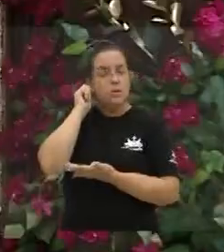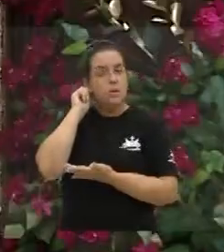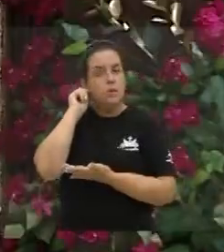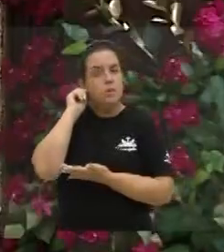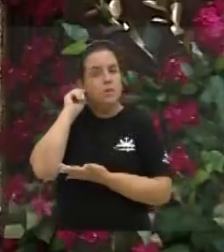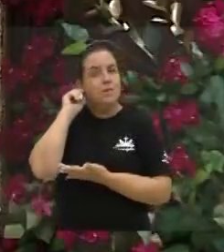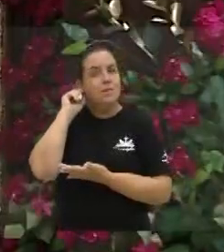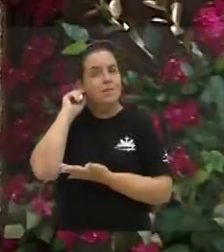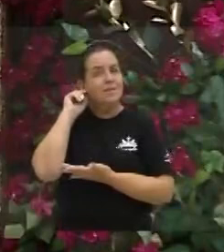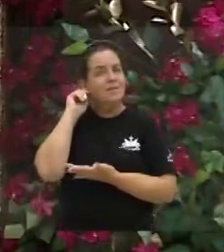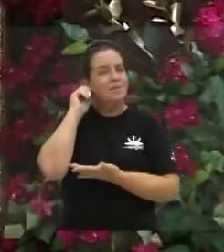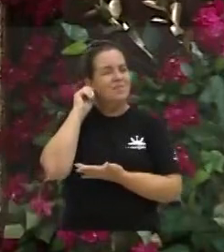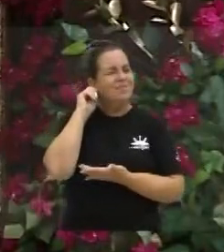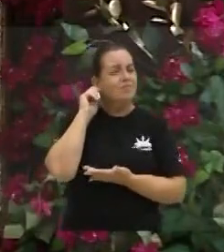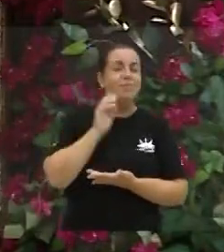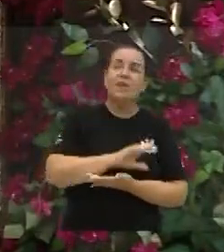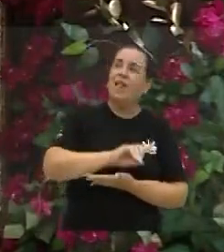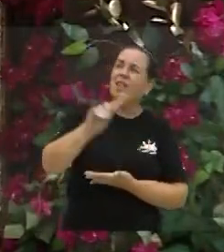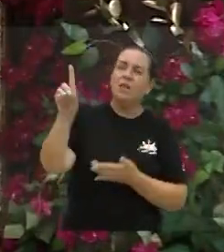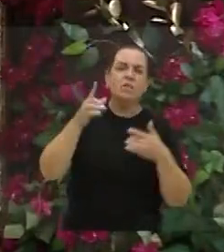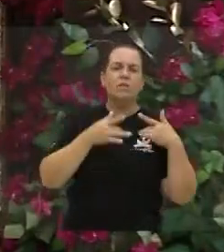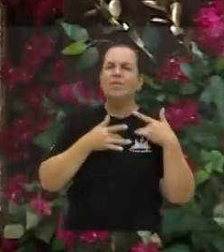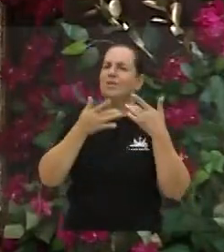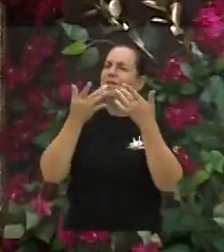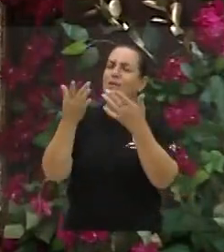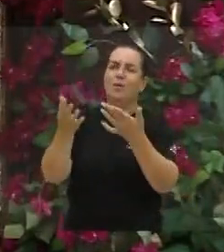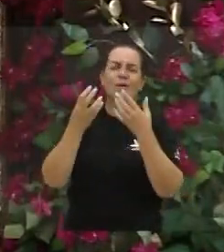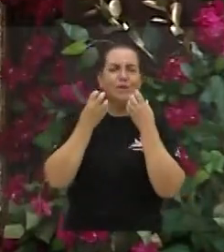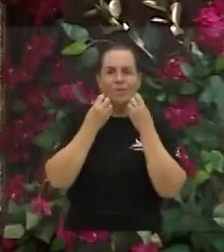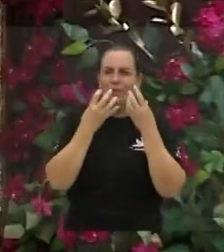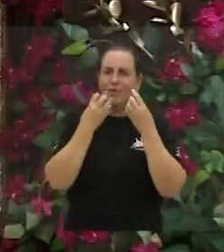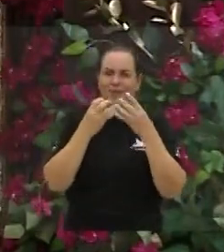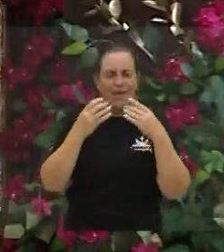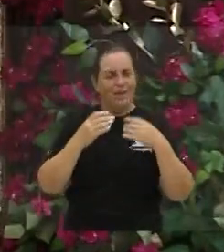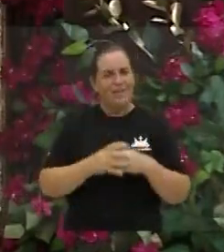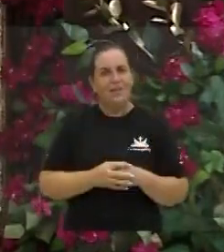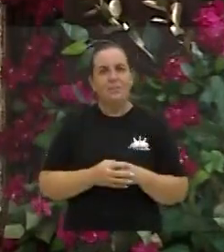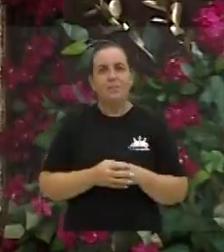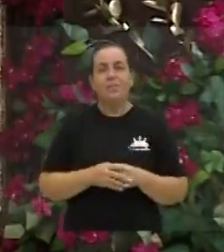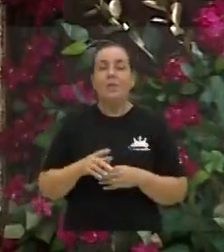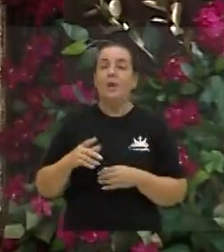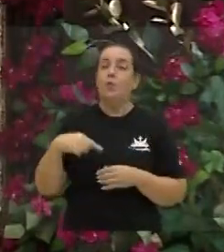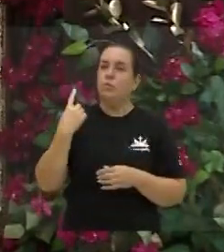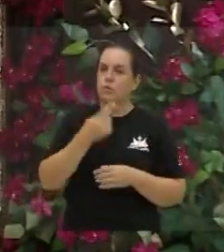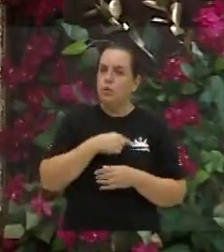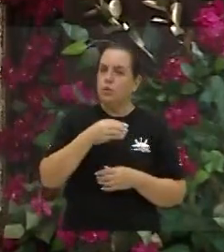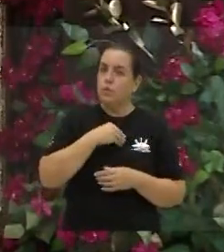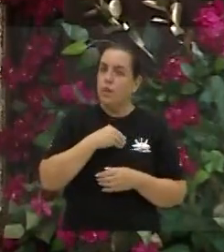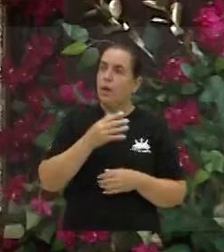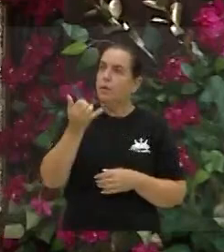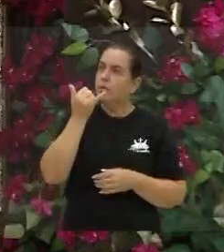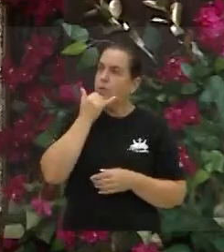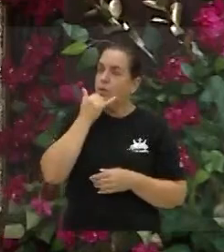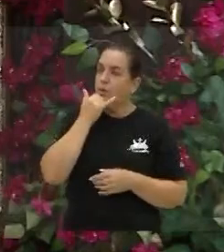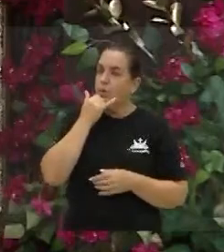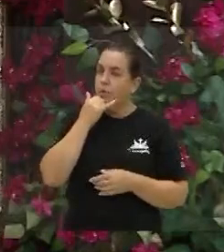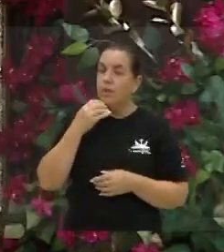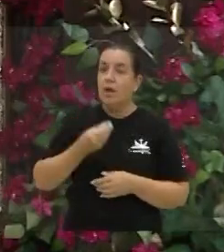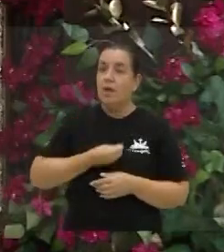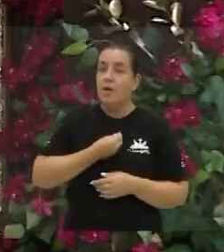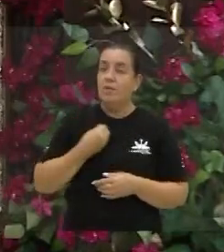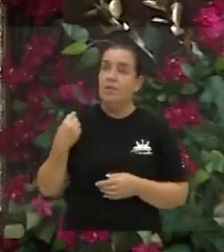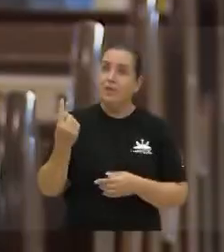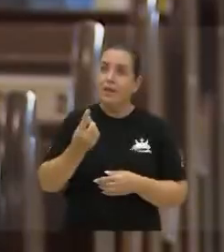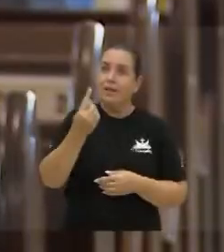nosso Senhor. Deus cheio de misericórdia, compaixão, perdoe os nossos pecados e nos conduz à